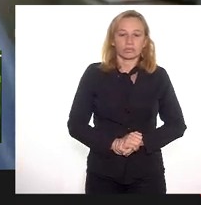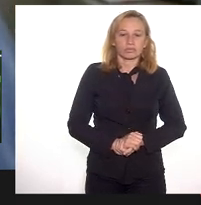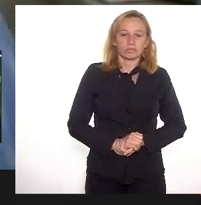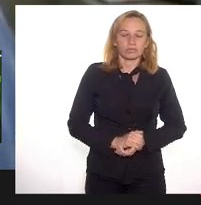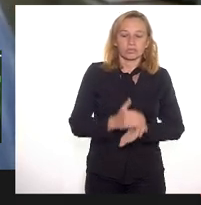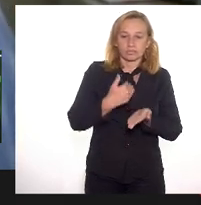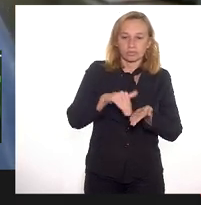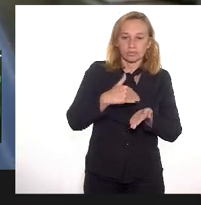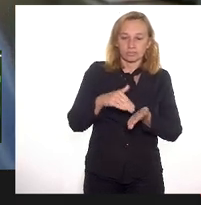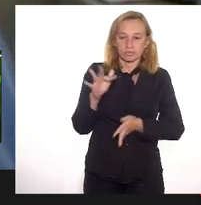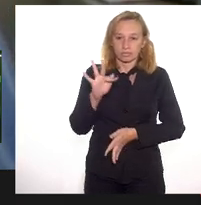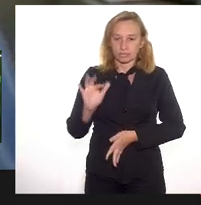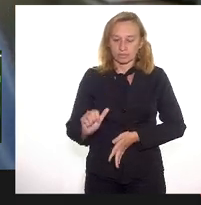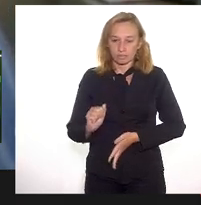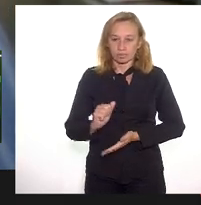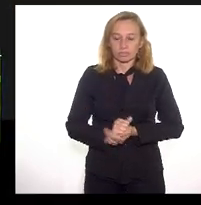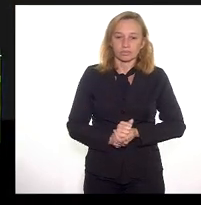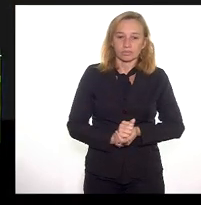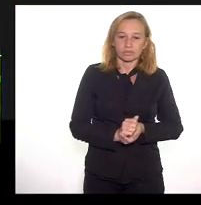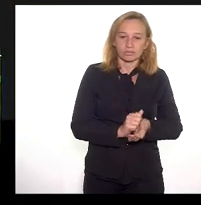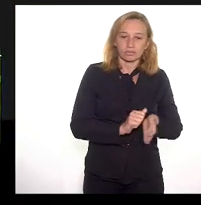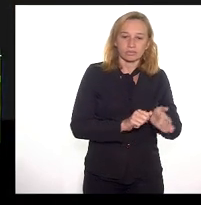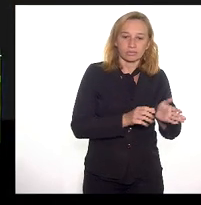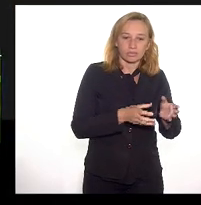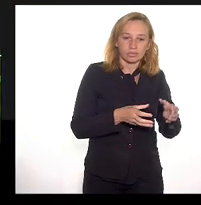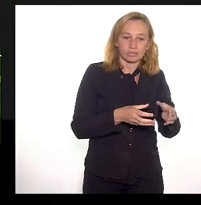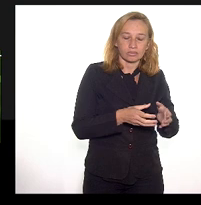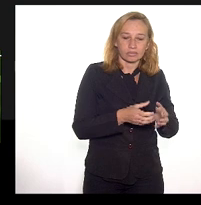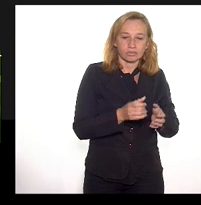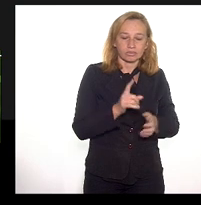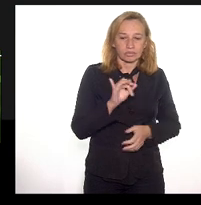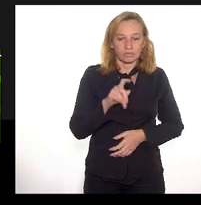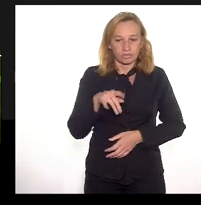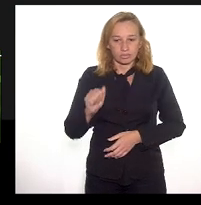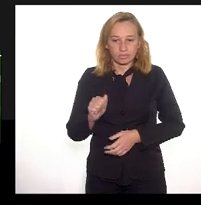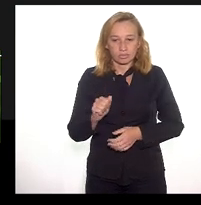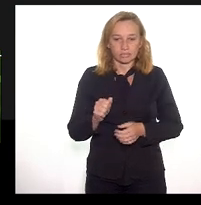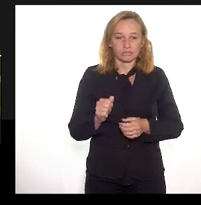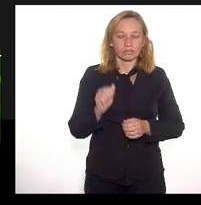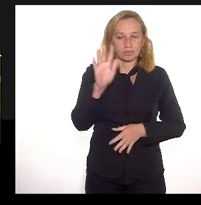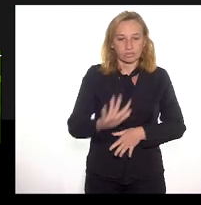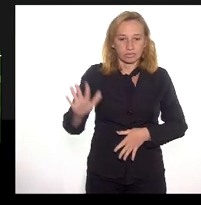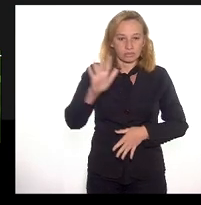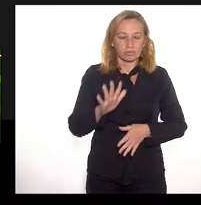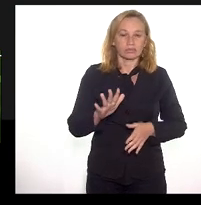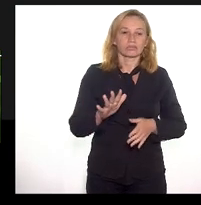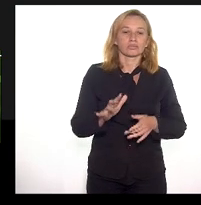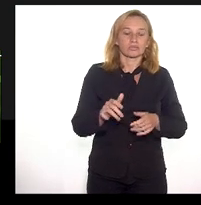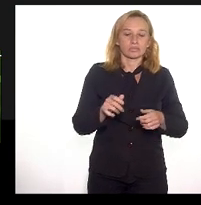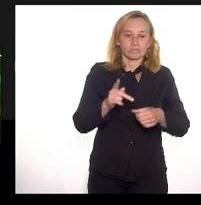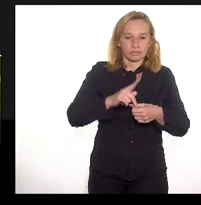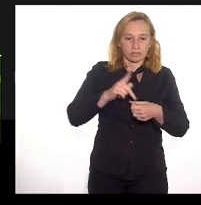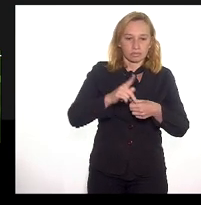Secretaria de Fazenda, Agência Nacional de Petróleo, Procuradoria do Estado,